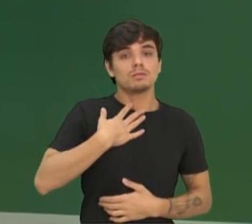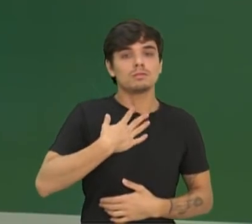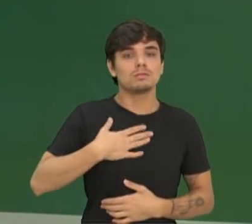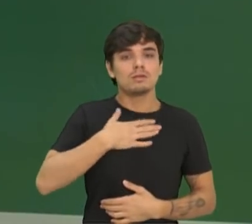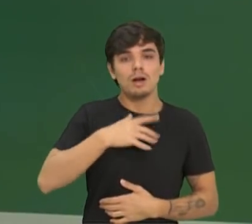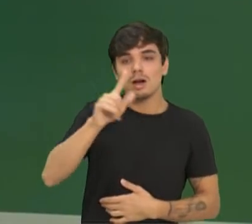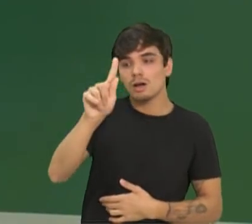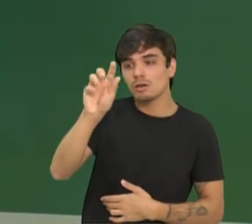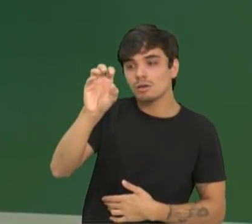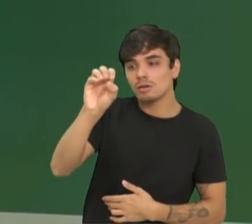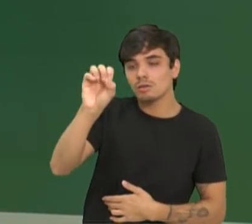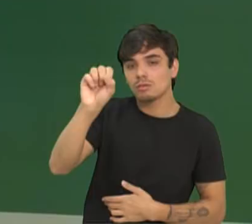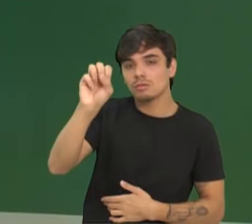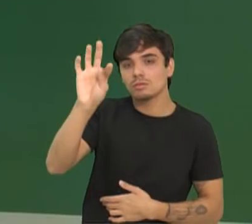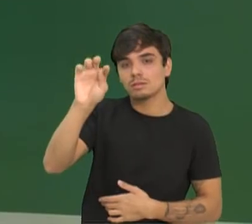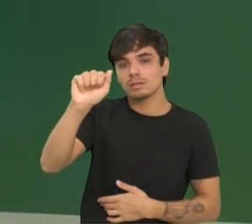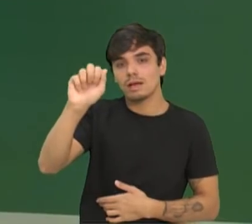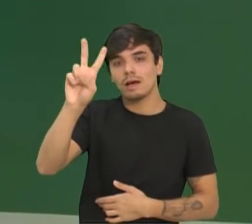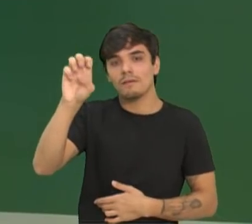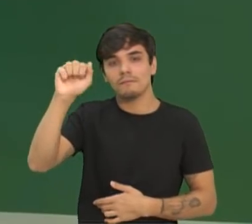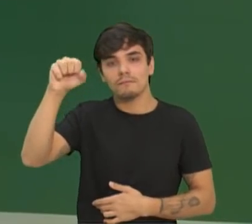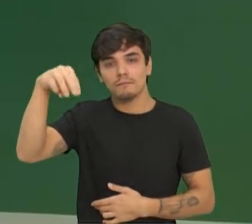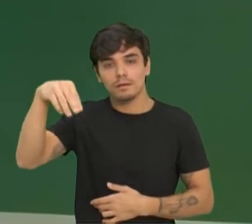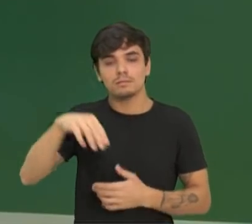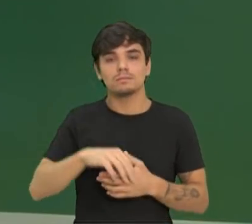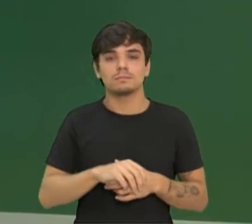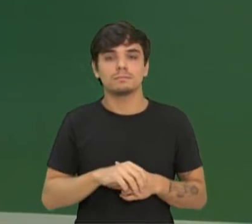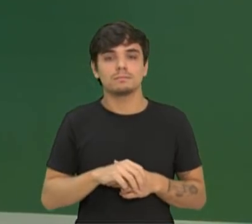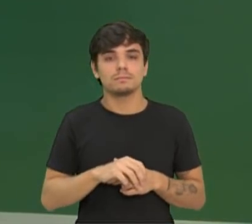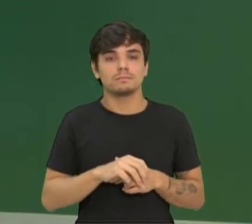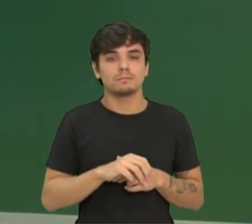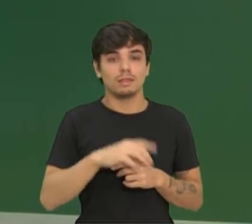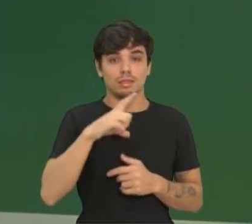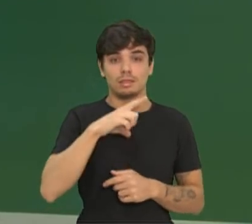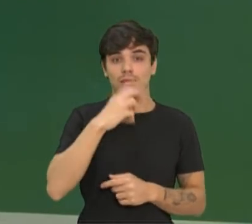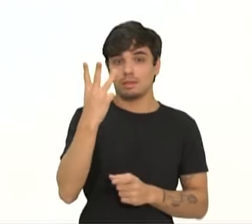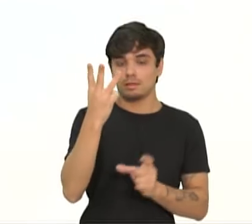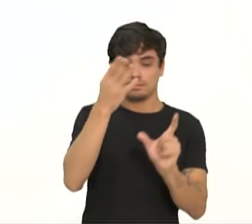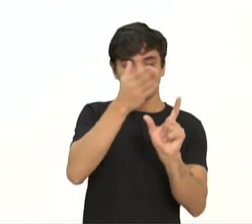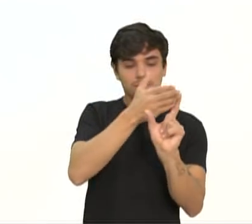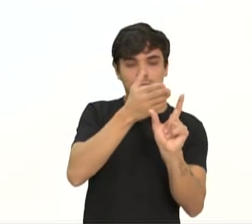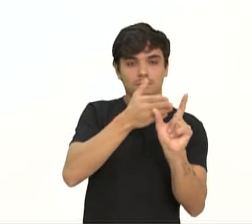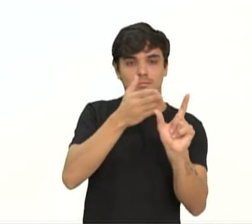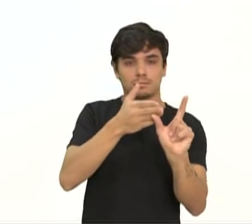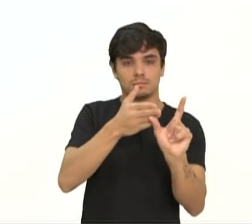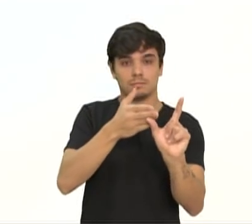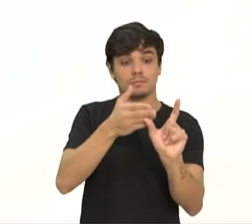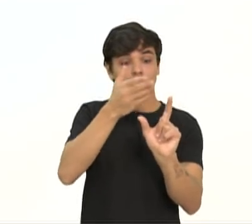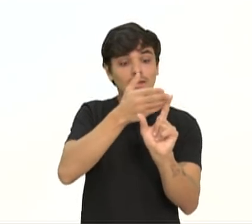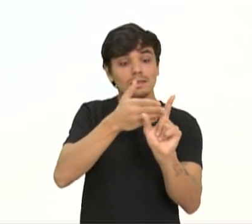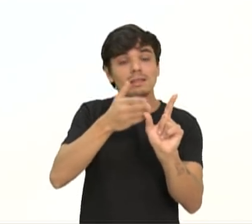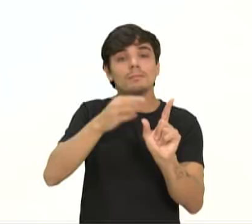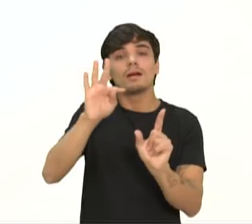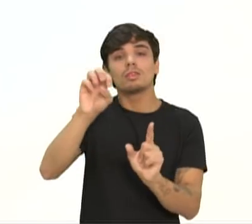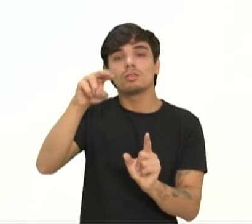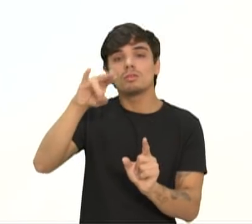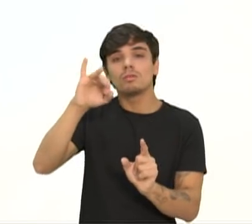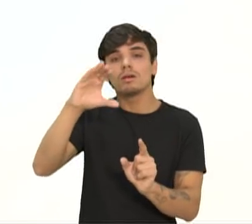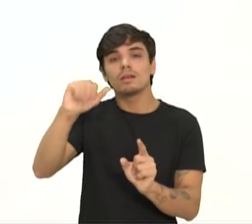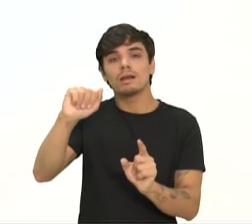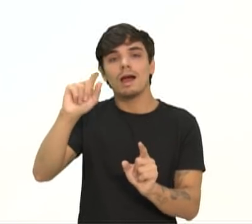Gostavam. Temos 3 sílabas na palavra gostavam. A sílaba tônica é o tá. Em